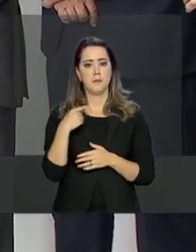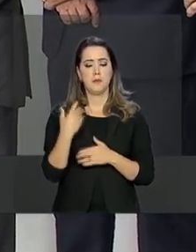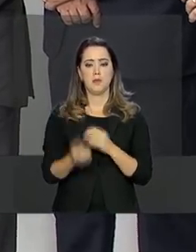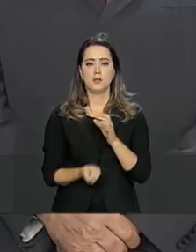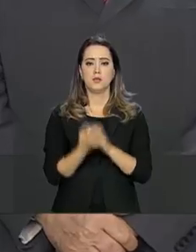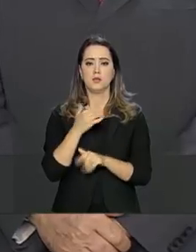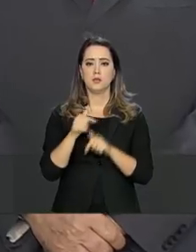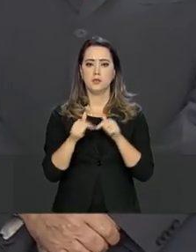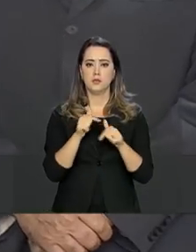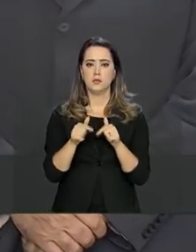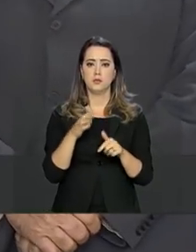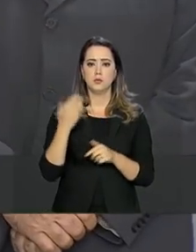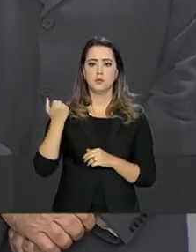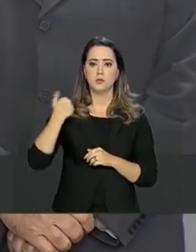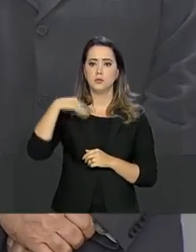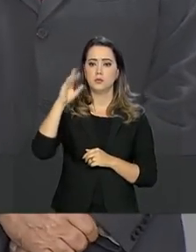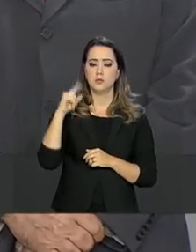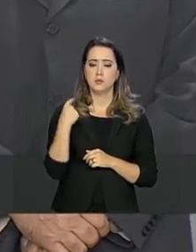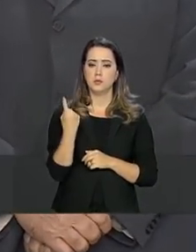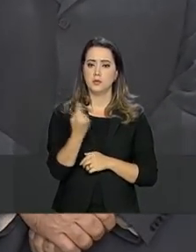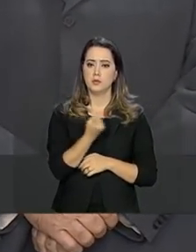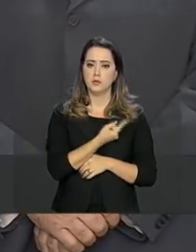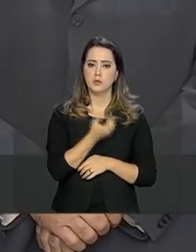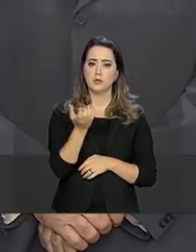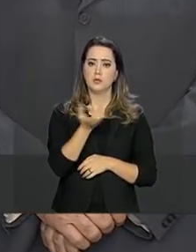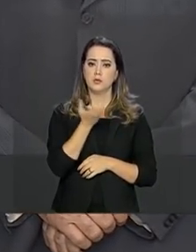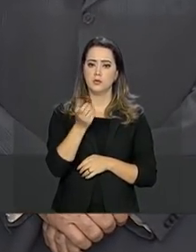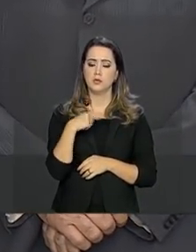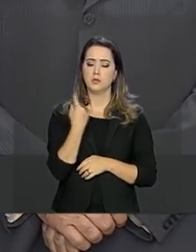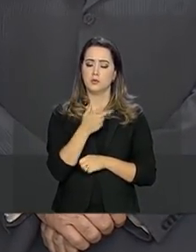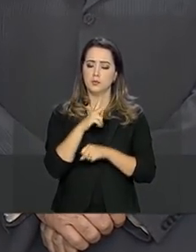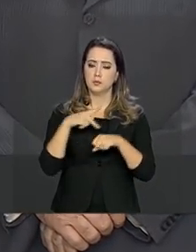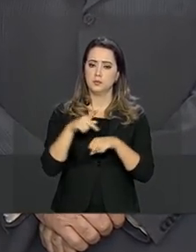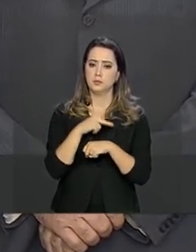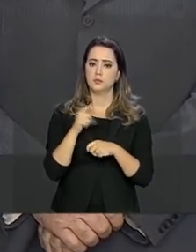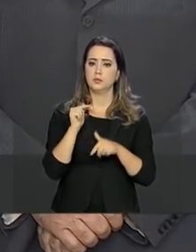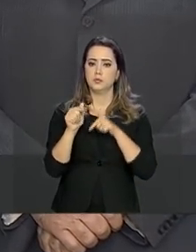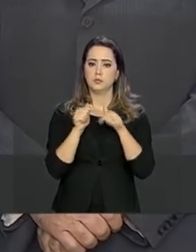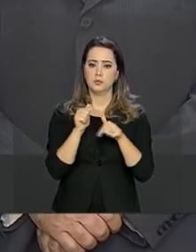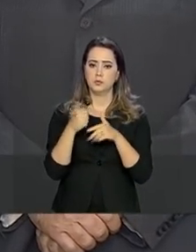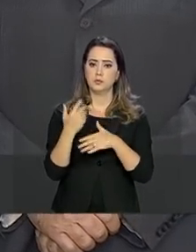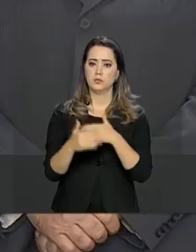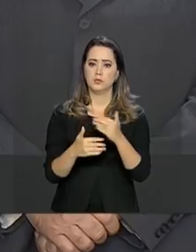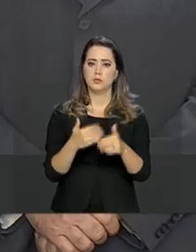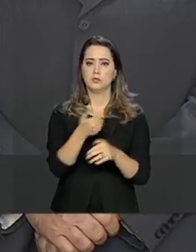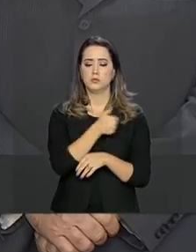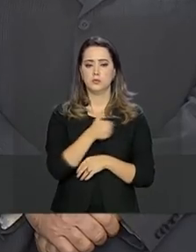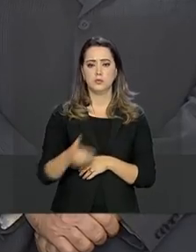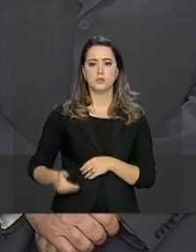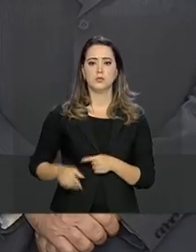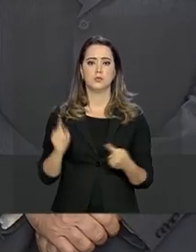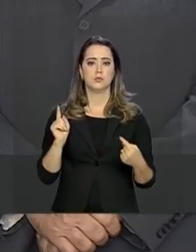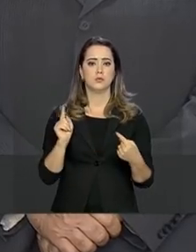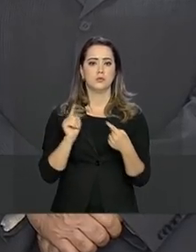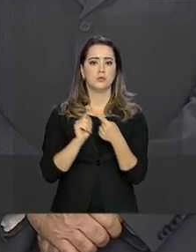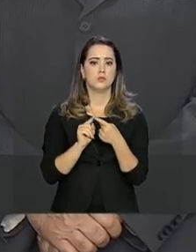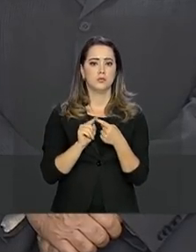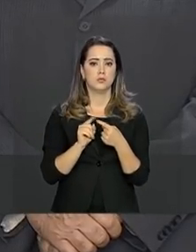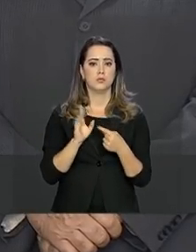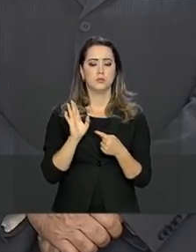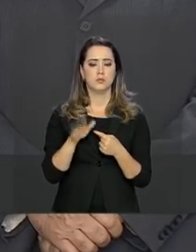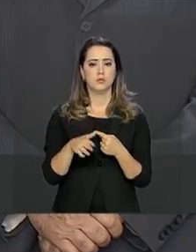vai gerar empregos que é o que mais nós queremos no nosso país esses atos governamentais visam precisamente é um